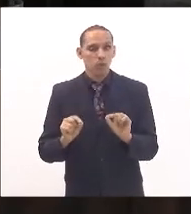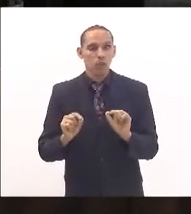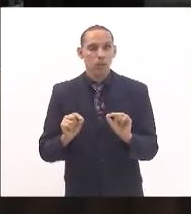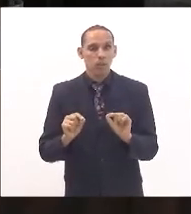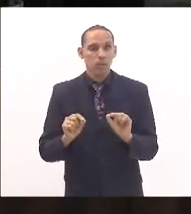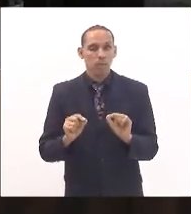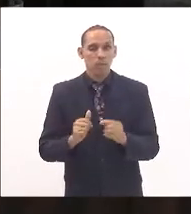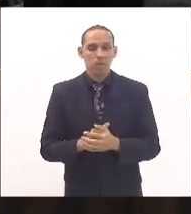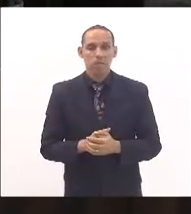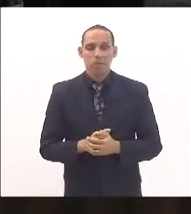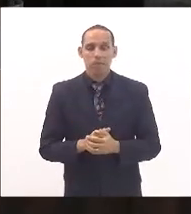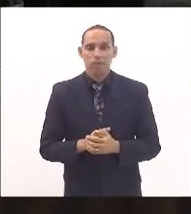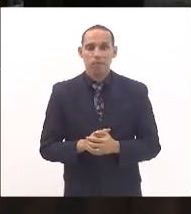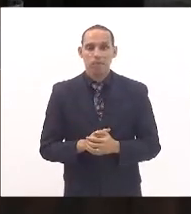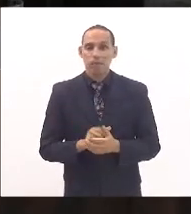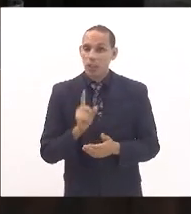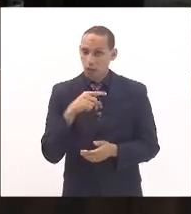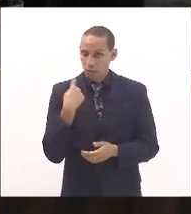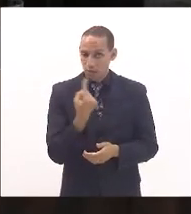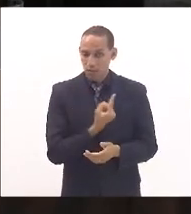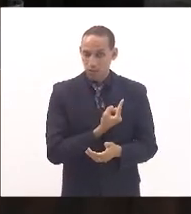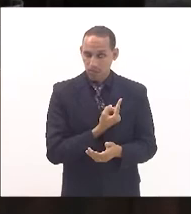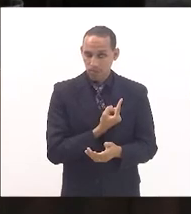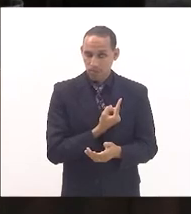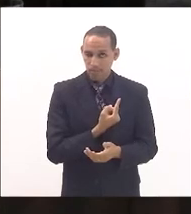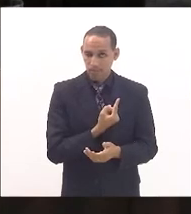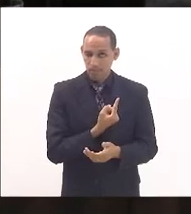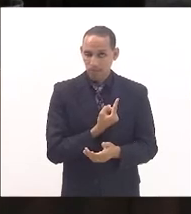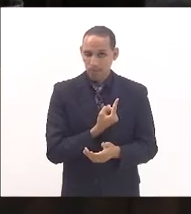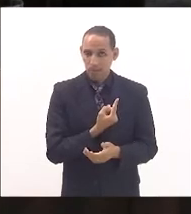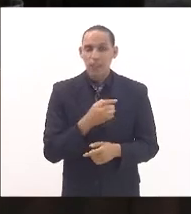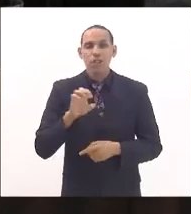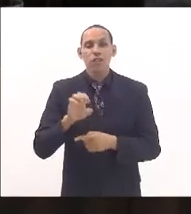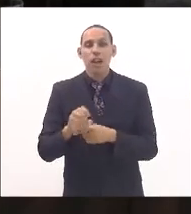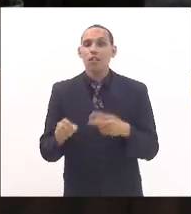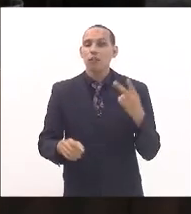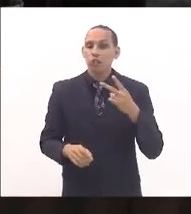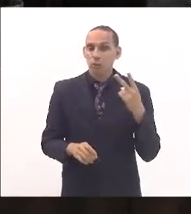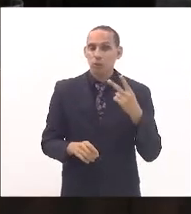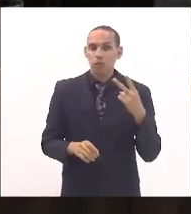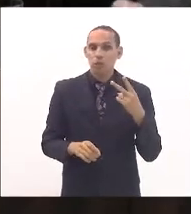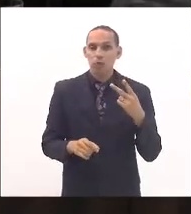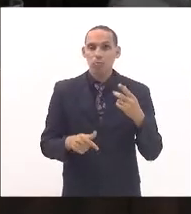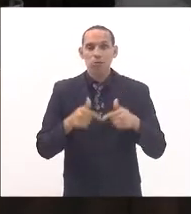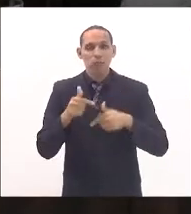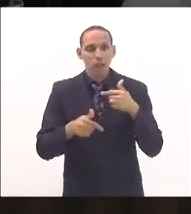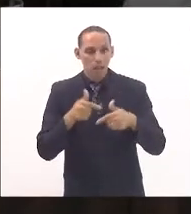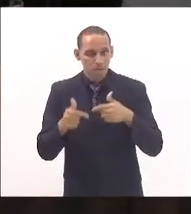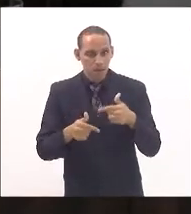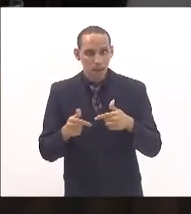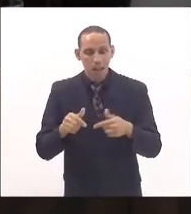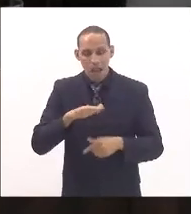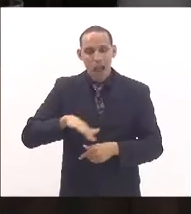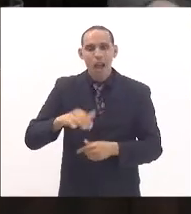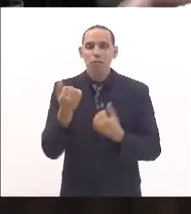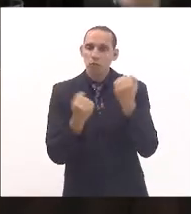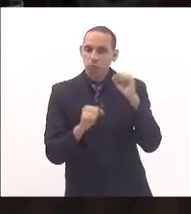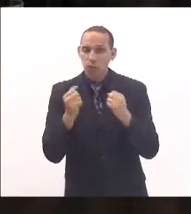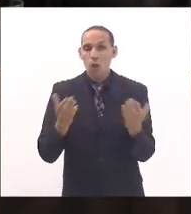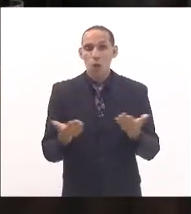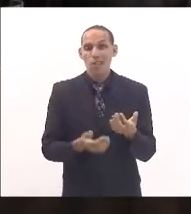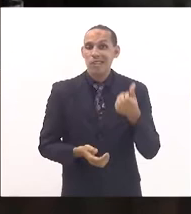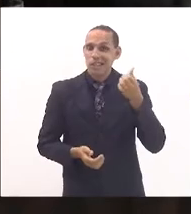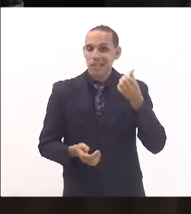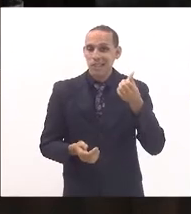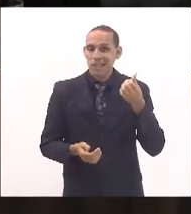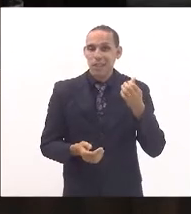tivesse. Nós... fomos o segundo estado em emprego na área da indústria. Hoje nós somos o sexto. E vamos perder para